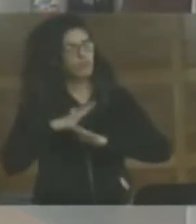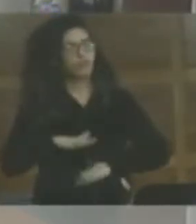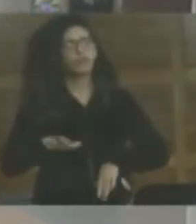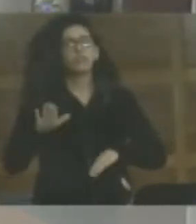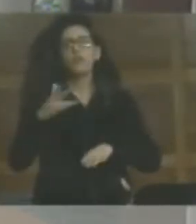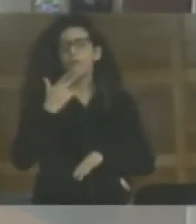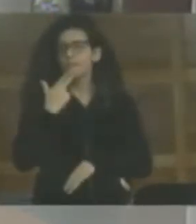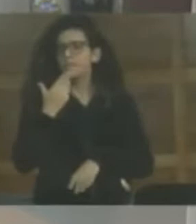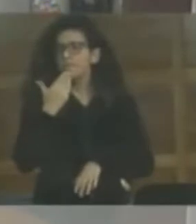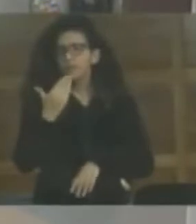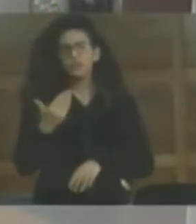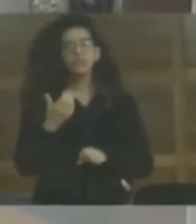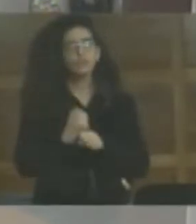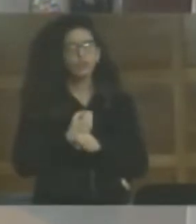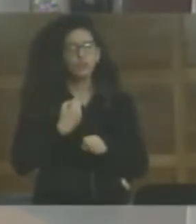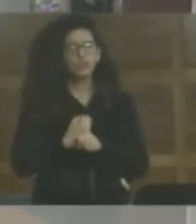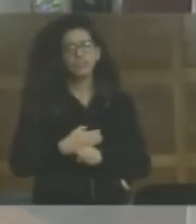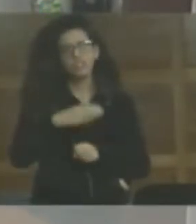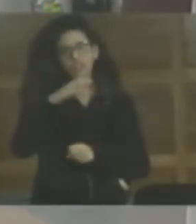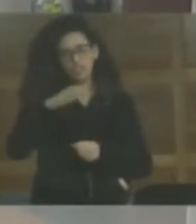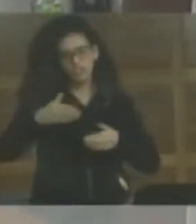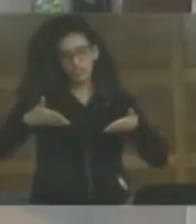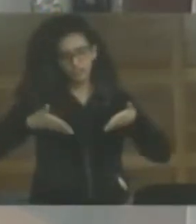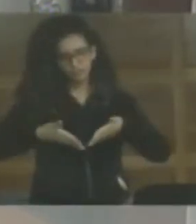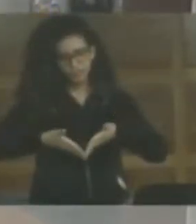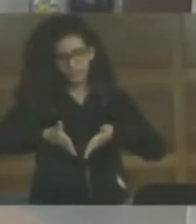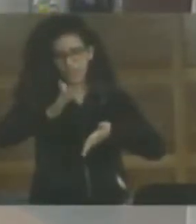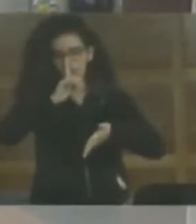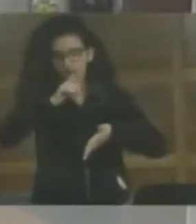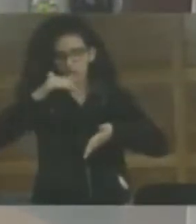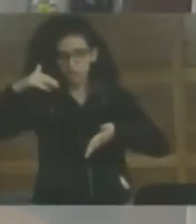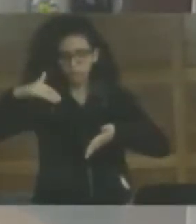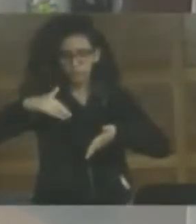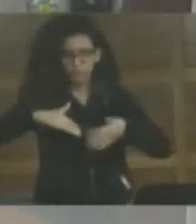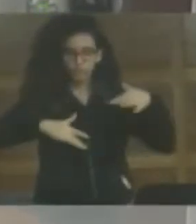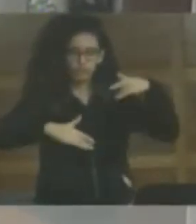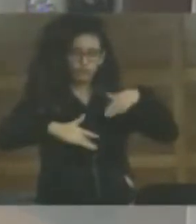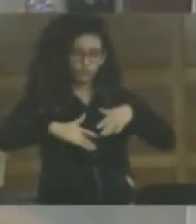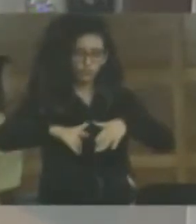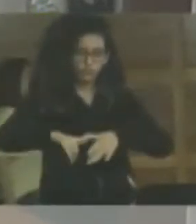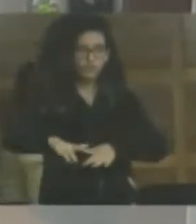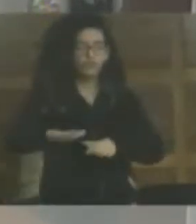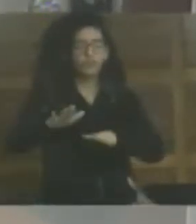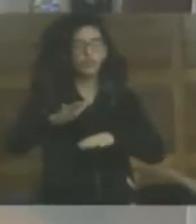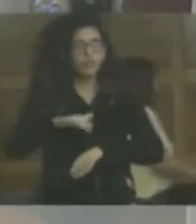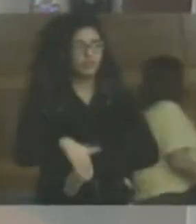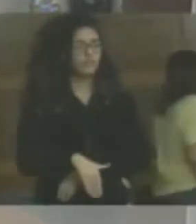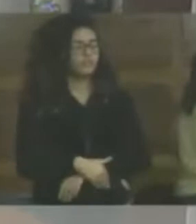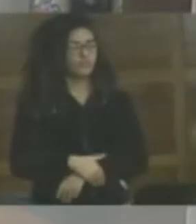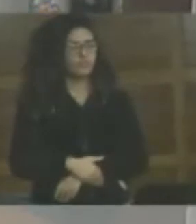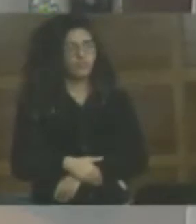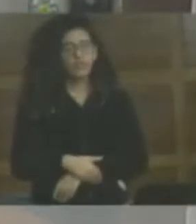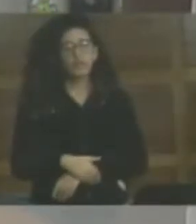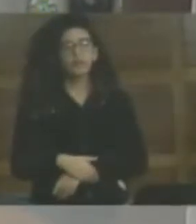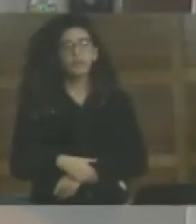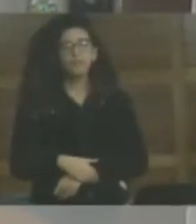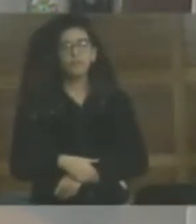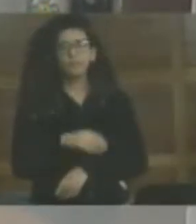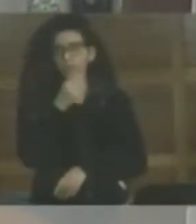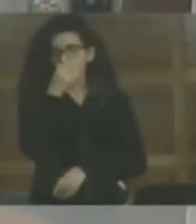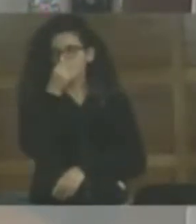ó, pedi a construção de canaleta para escoamento de água para o vial, ali para evitar da